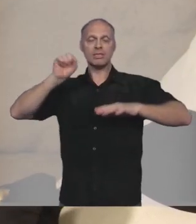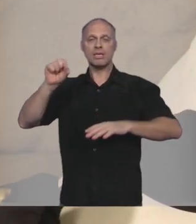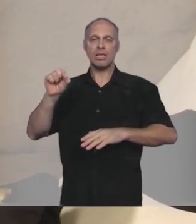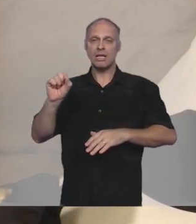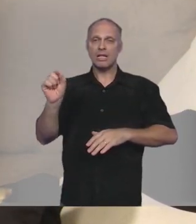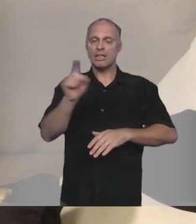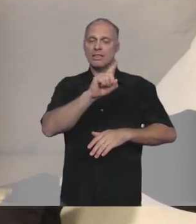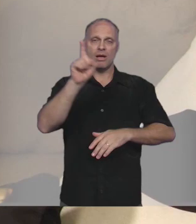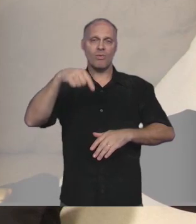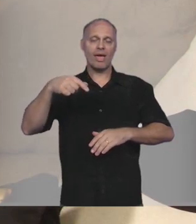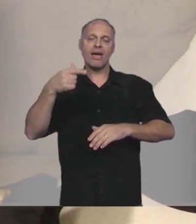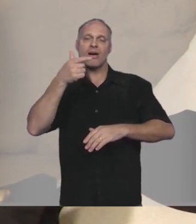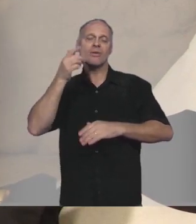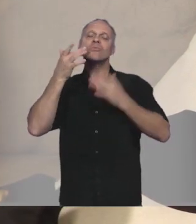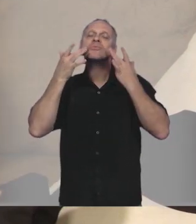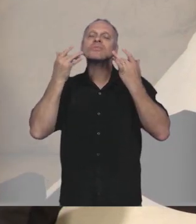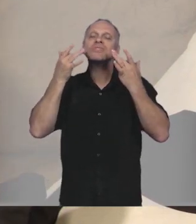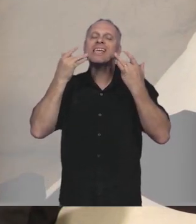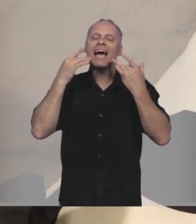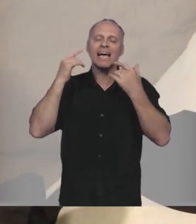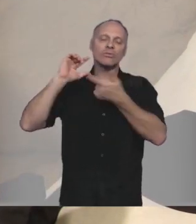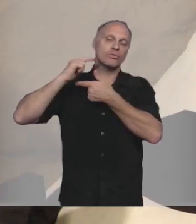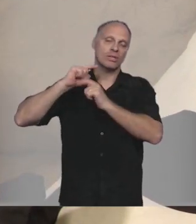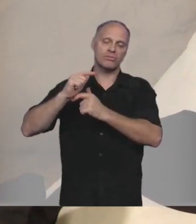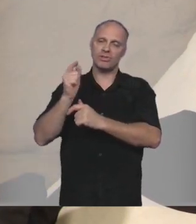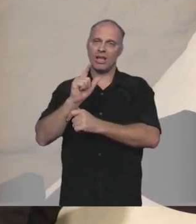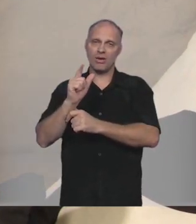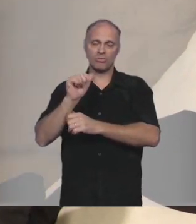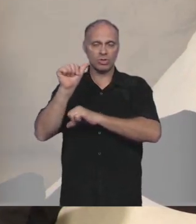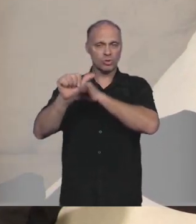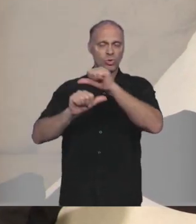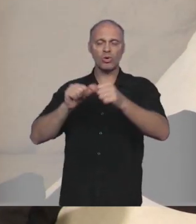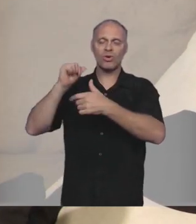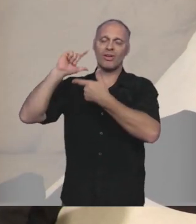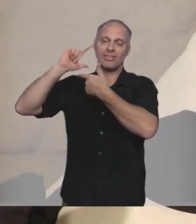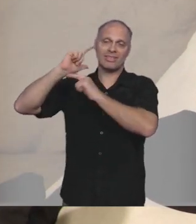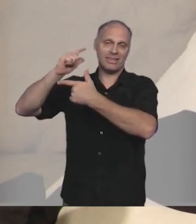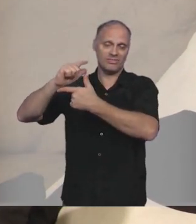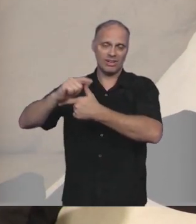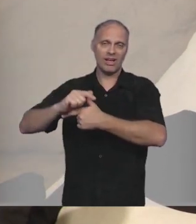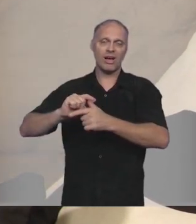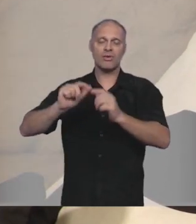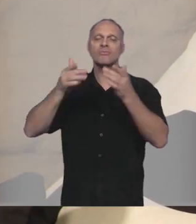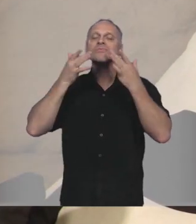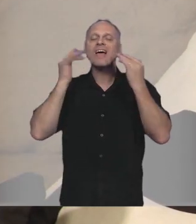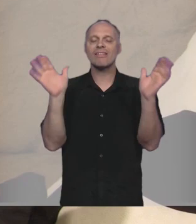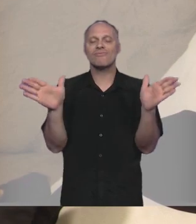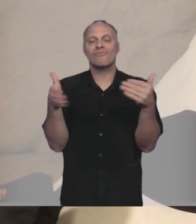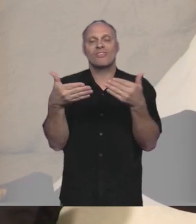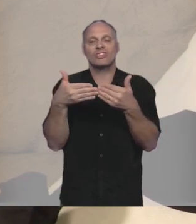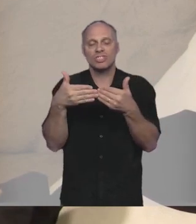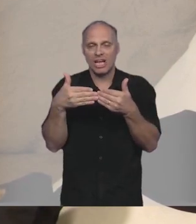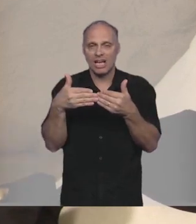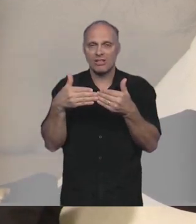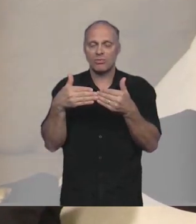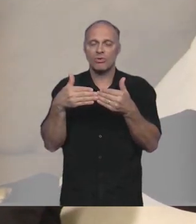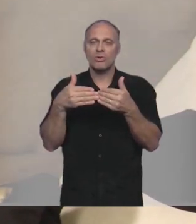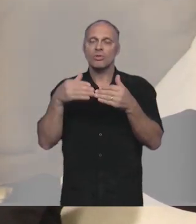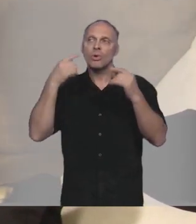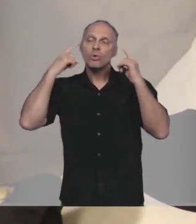que não habita assim, esse teatro tradicional, que se tornou tradicional, né? Que é o teatro fechado,